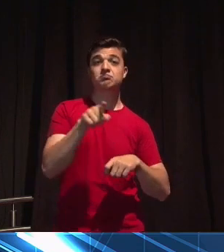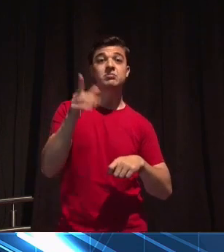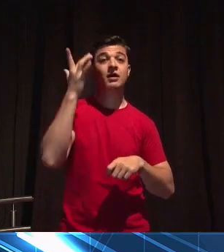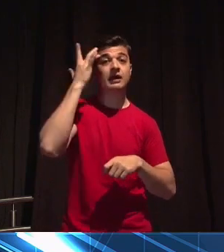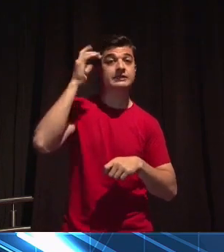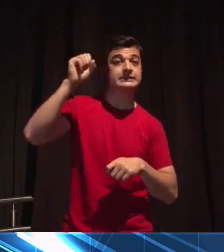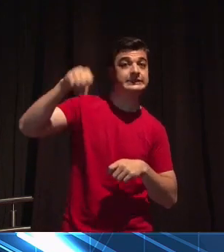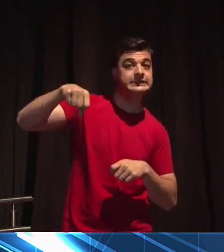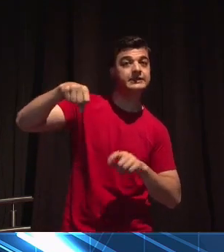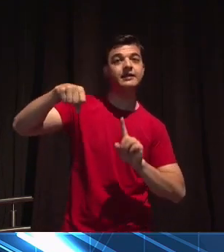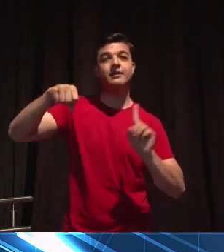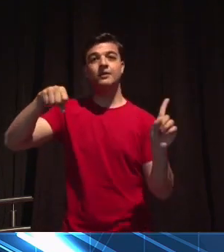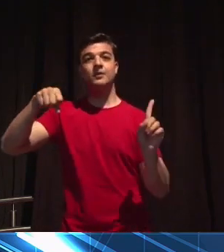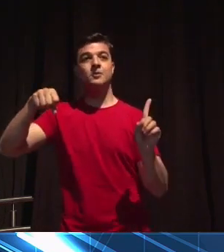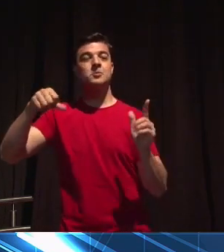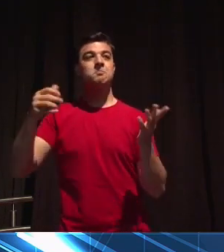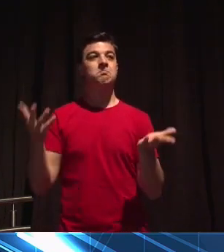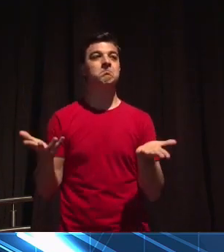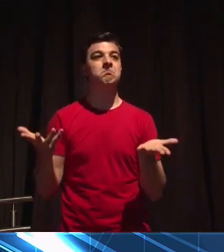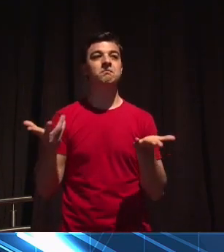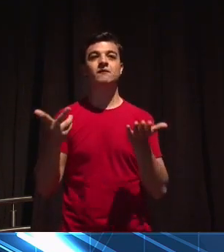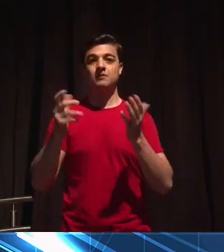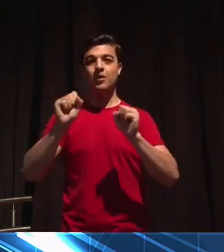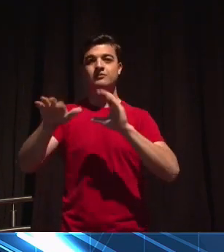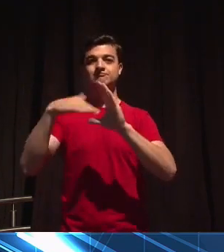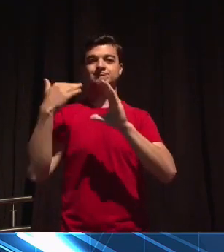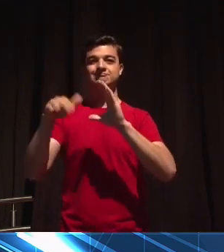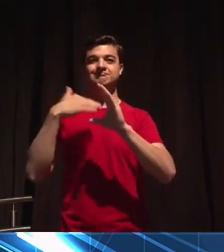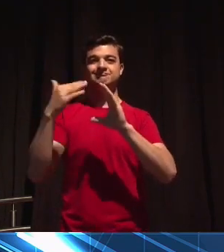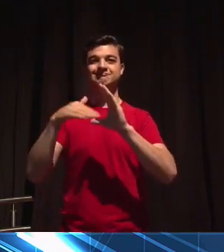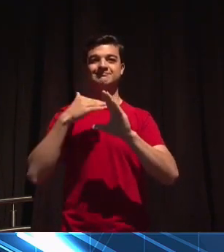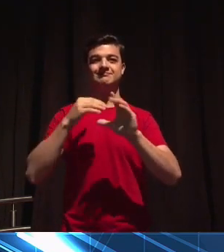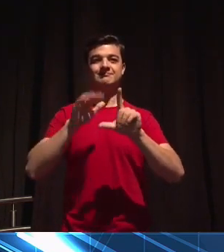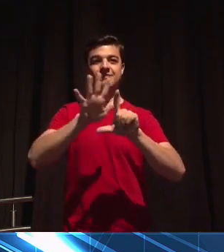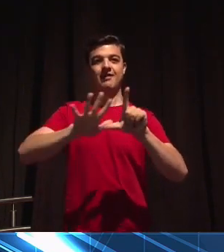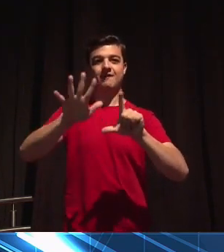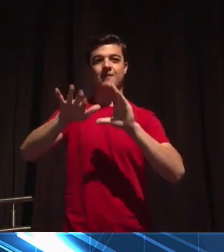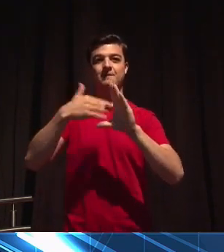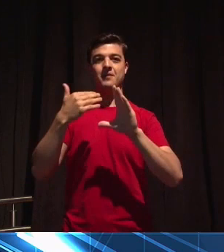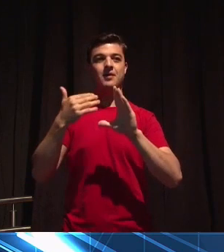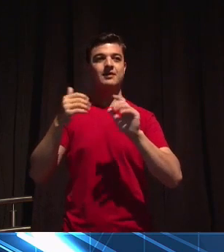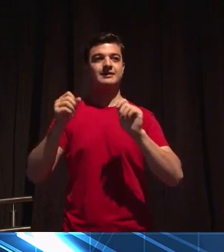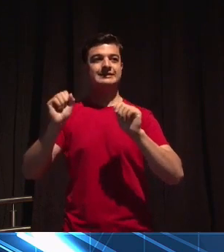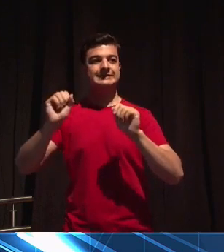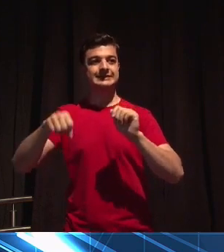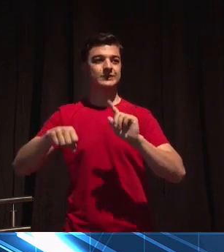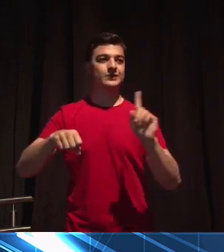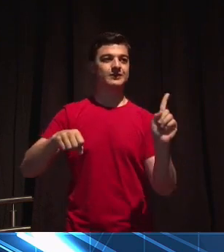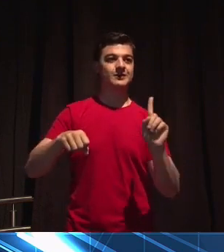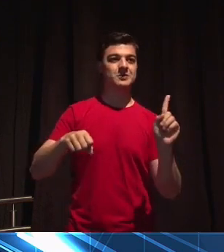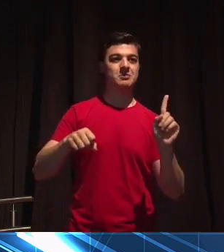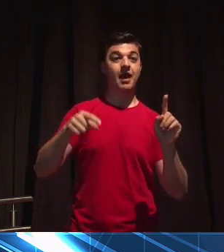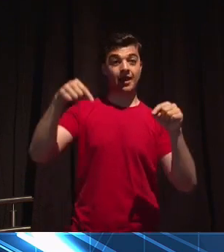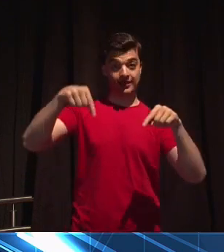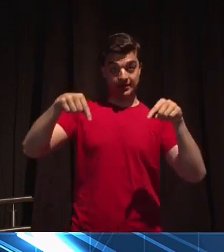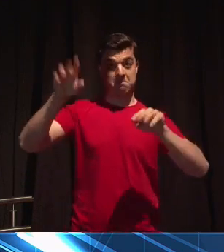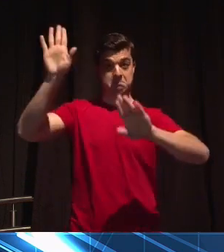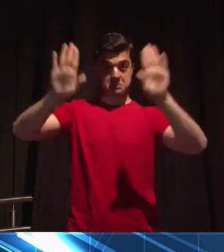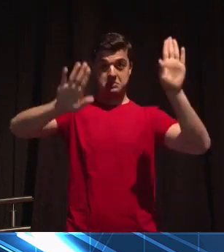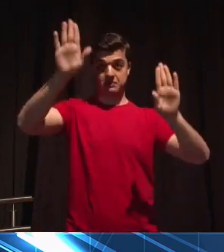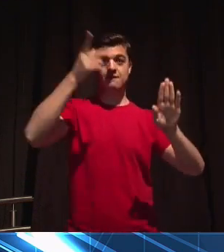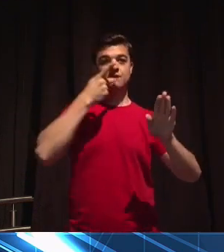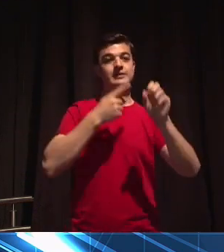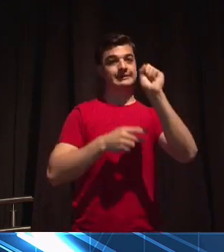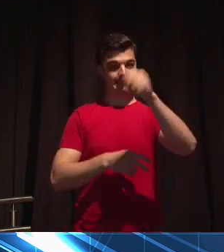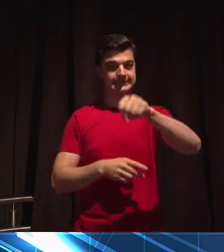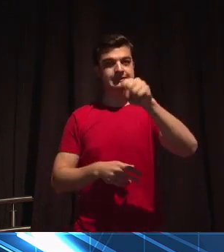manda ou não quem acha que não dá para dá para contar uma história pessoal então o pessoal falou que dá aqui o